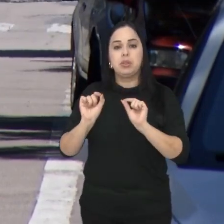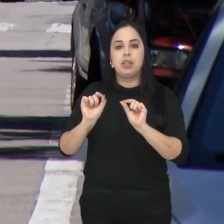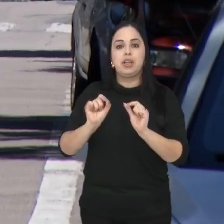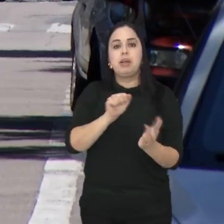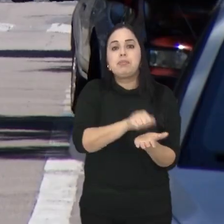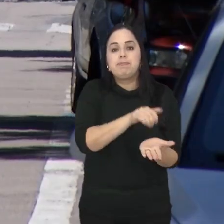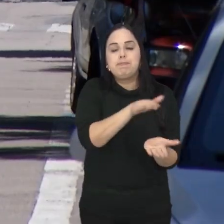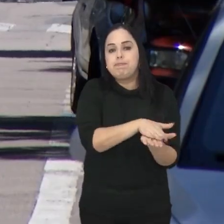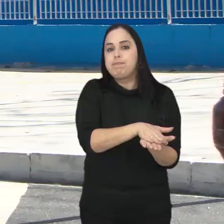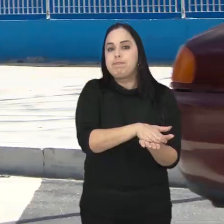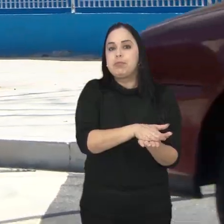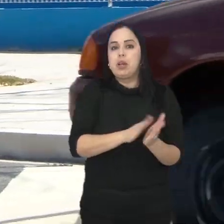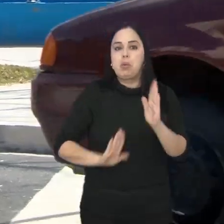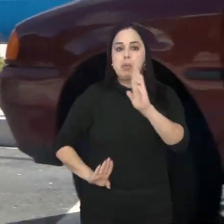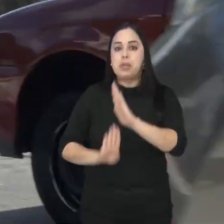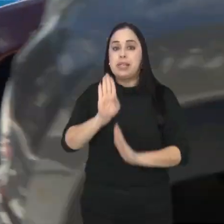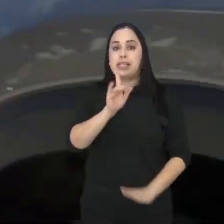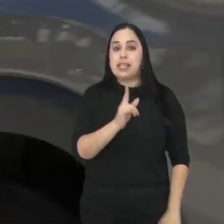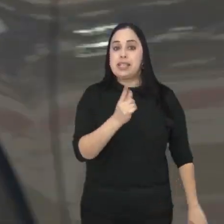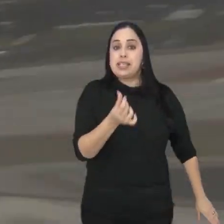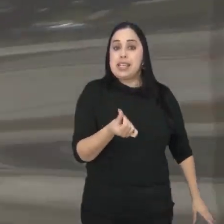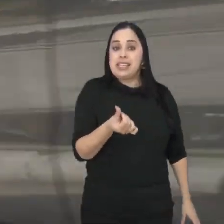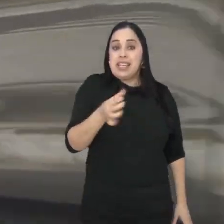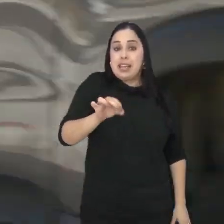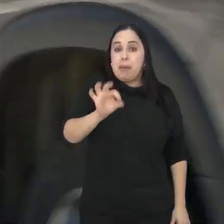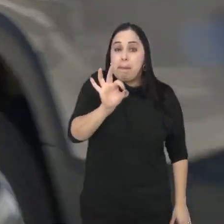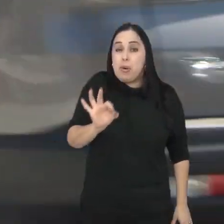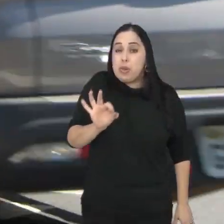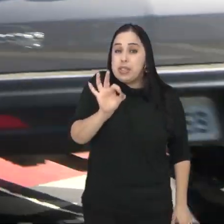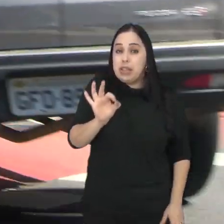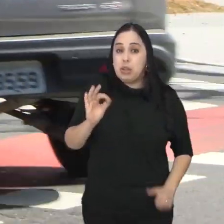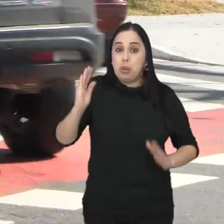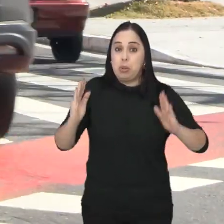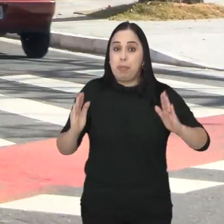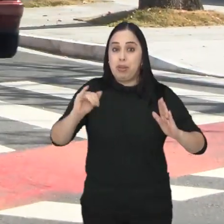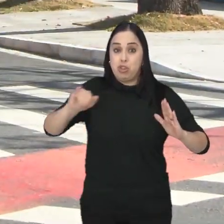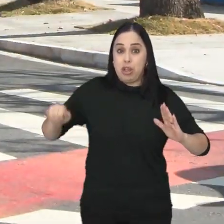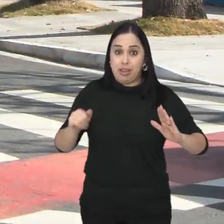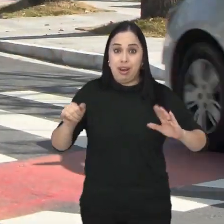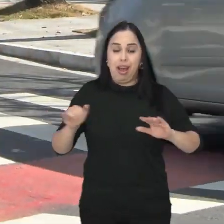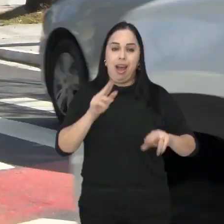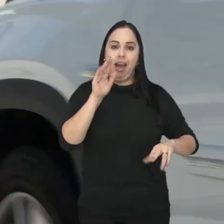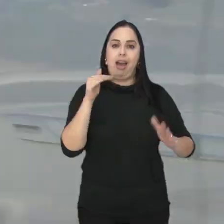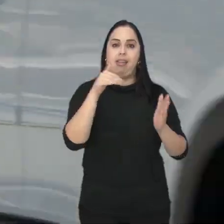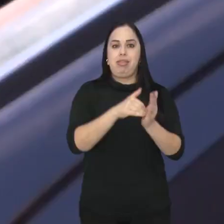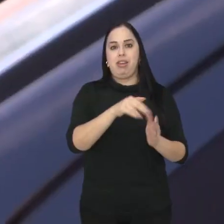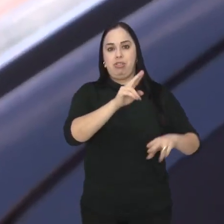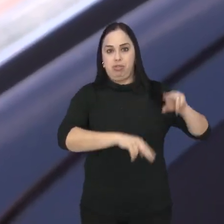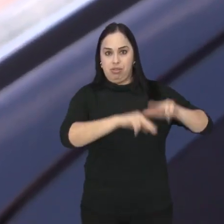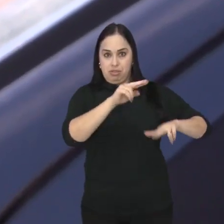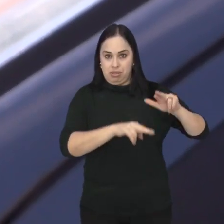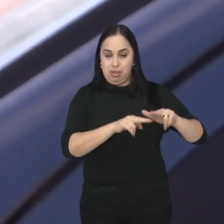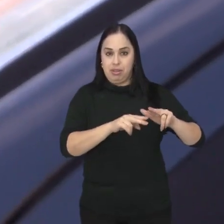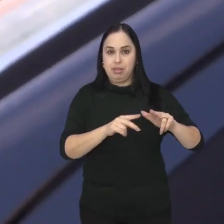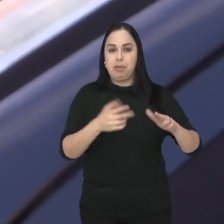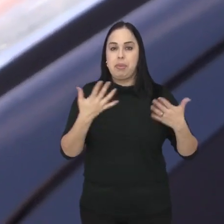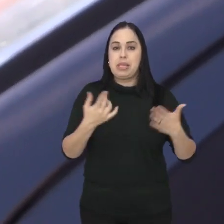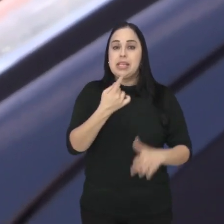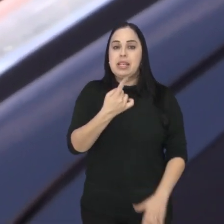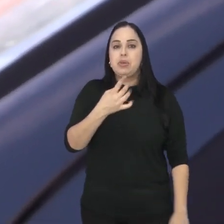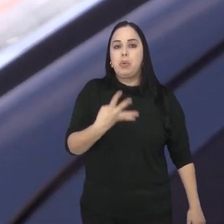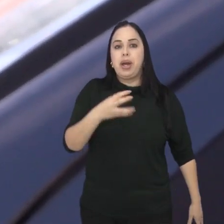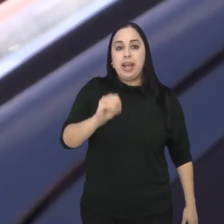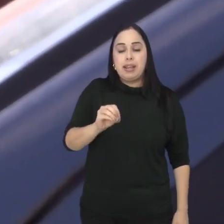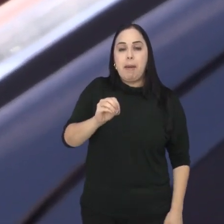que multas desse tipo cresceram 160% só no primeiro semestre de 2022. Foram 140